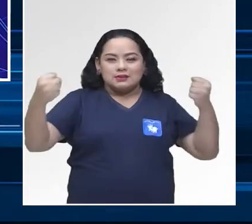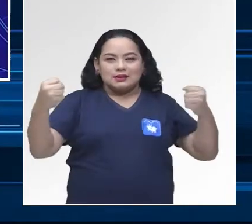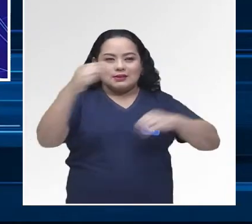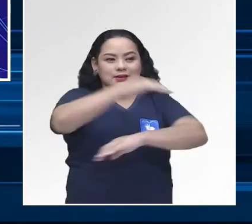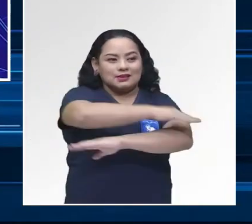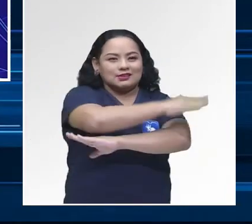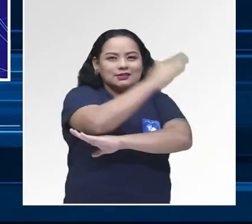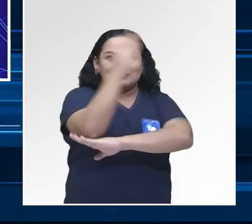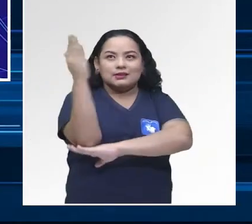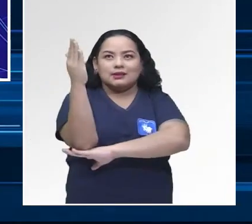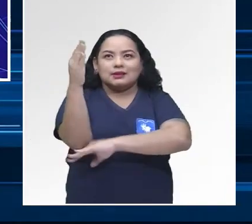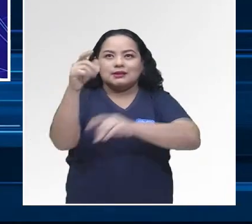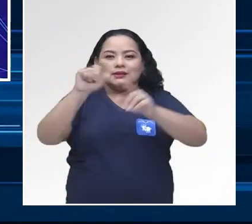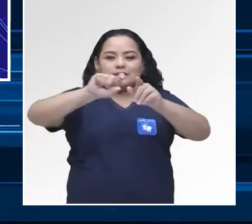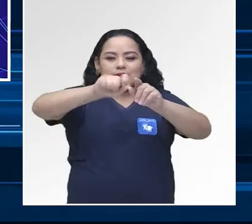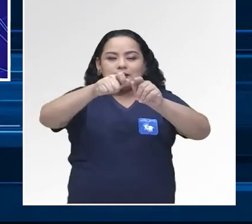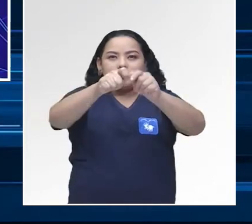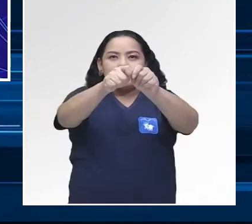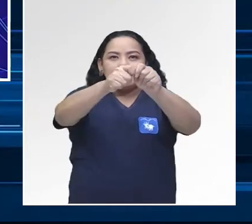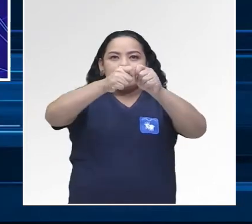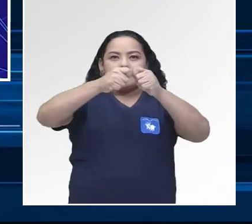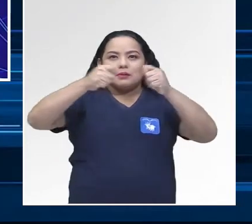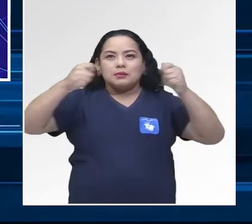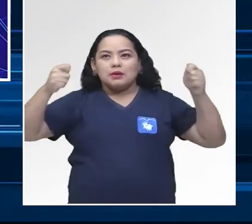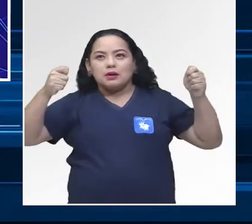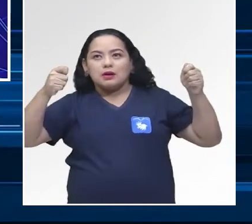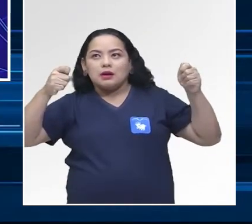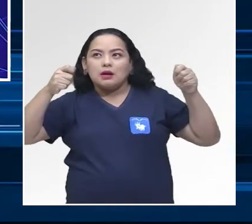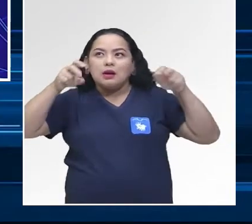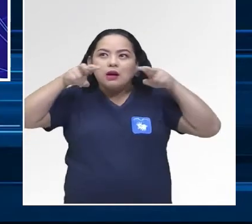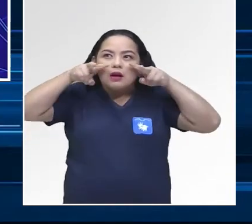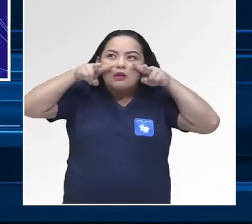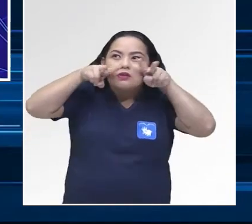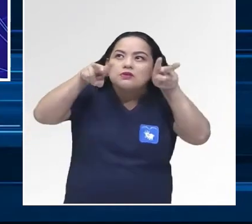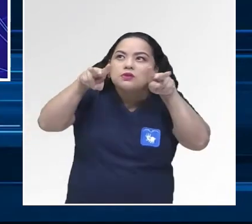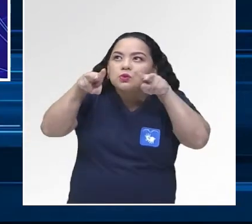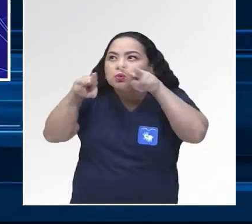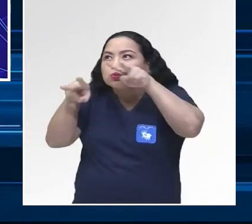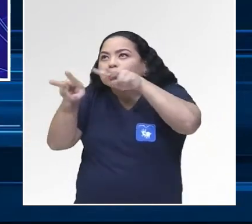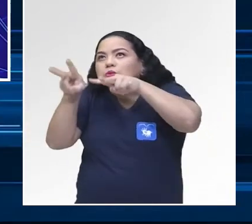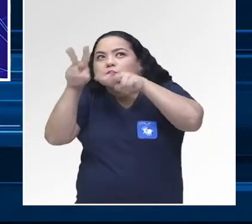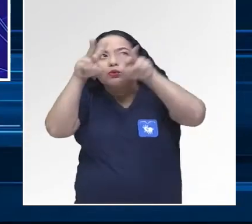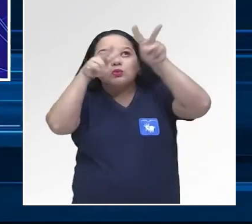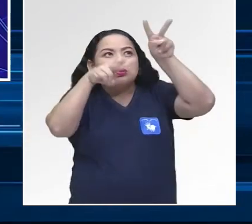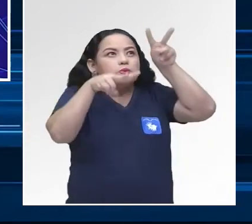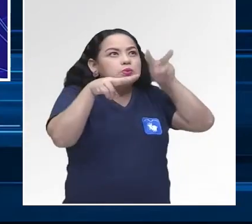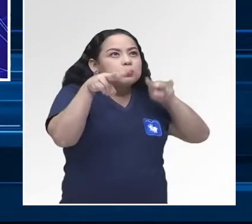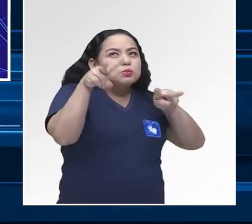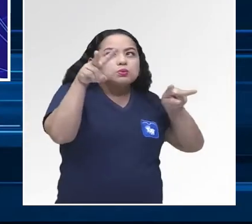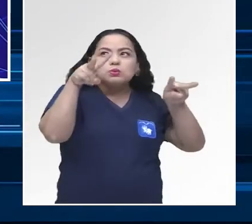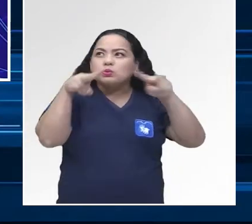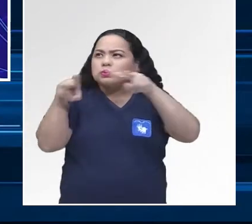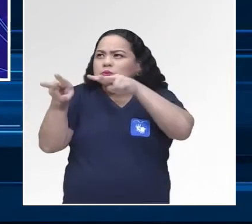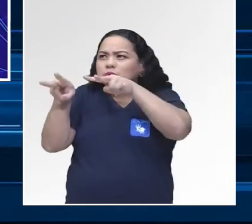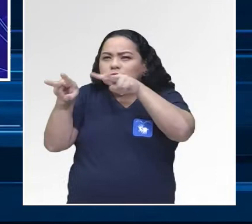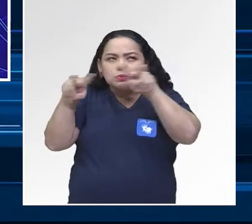olha da janela, você vê aquela dimensão que está aqui na sua visão, né?